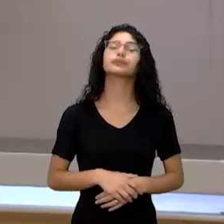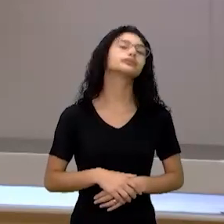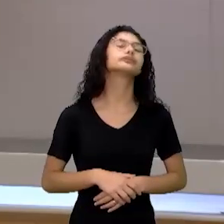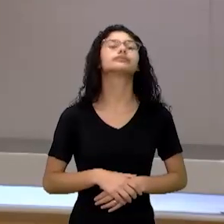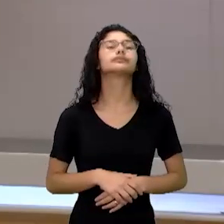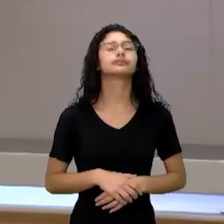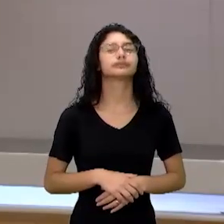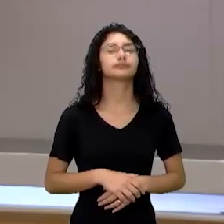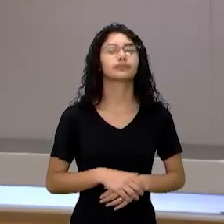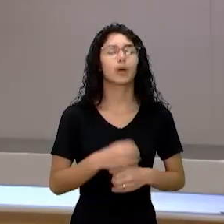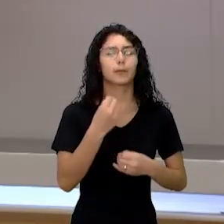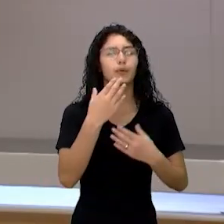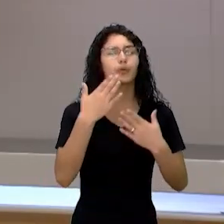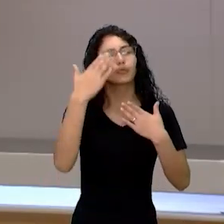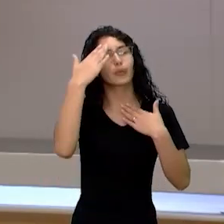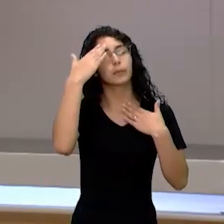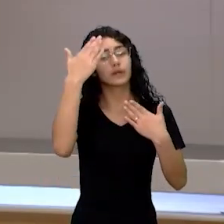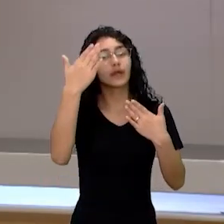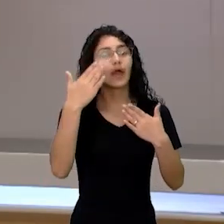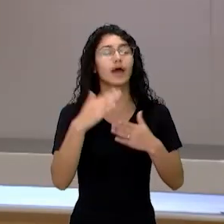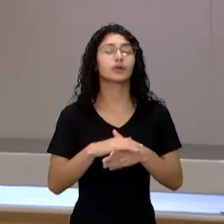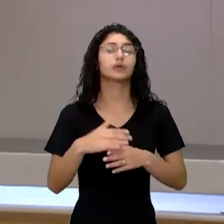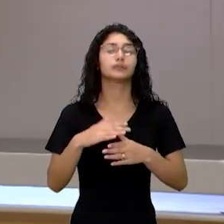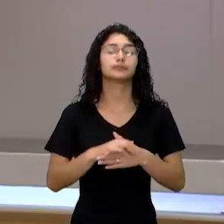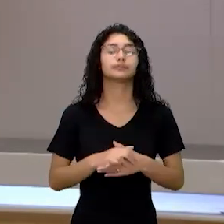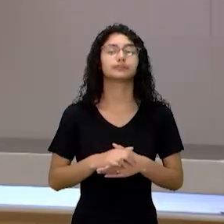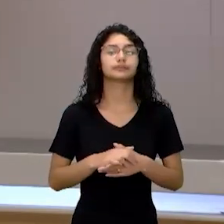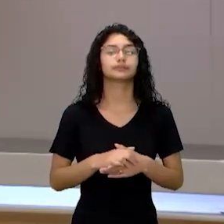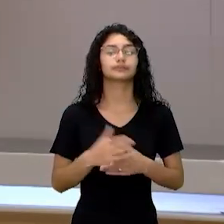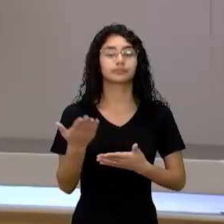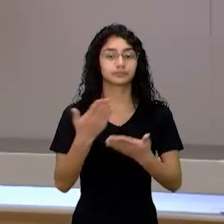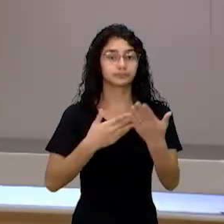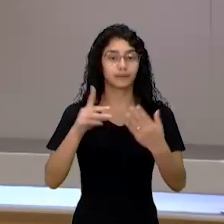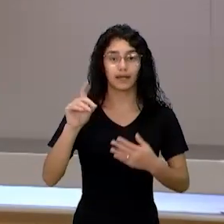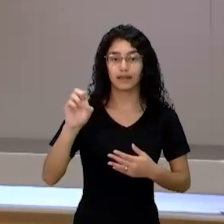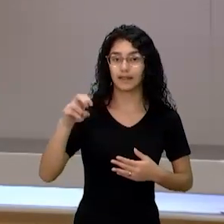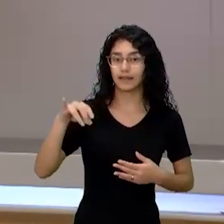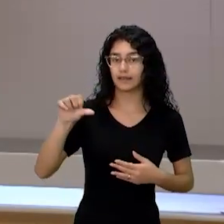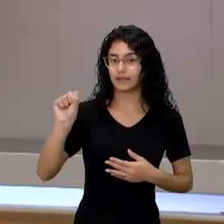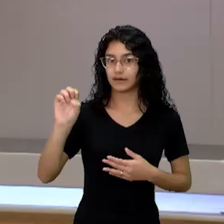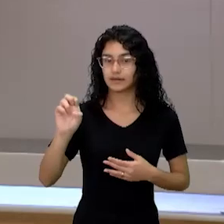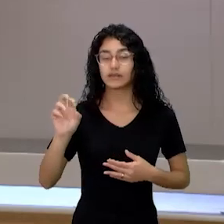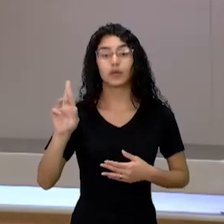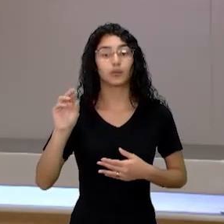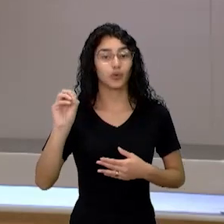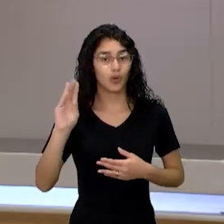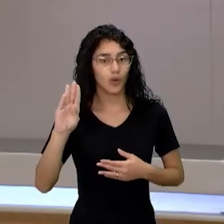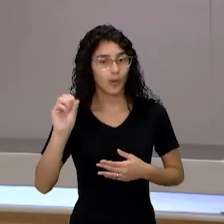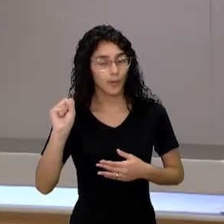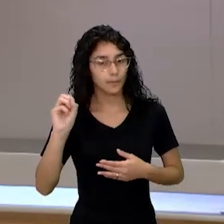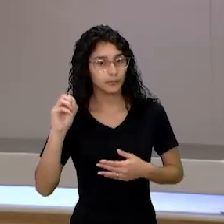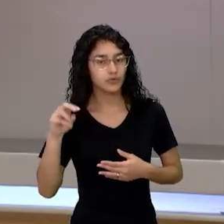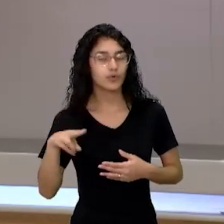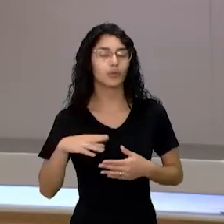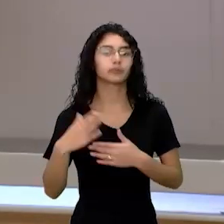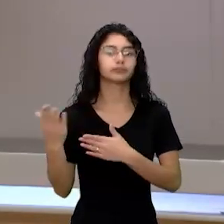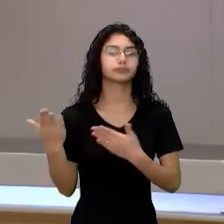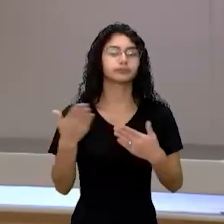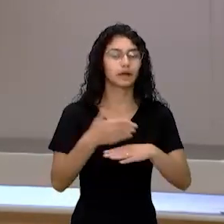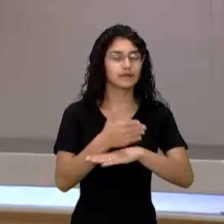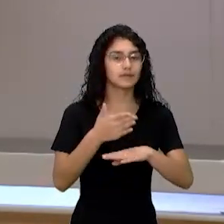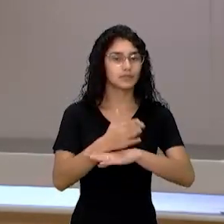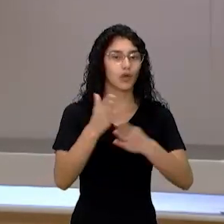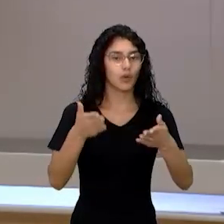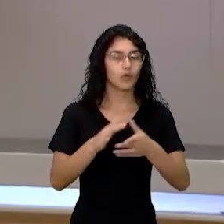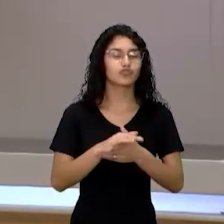Denise, Robson, muito obrigado, Robson, pela sua presença, também de ter aceitado o convite da Denise para aqui estar e